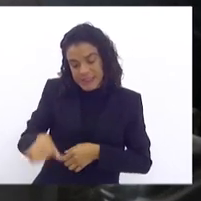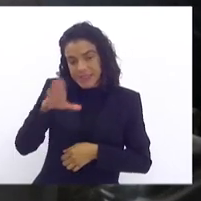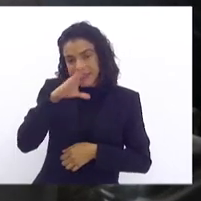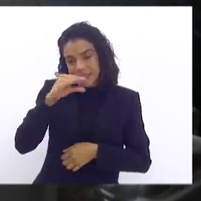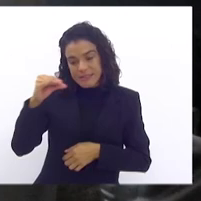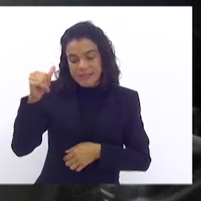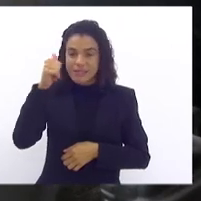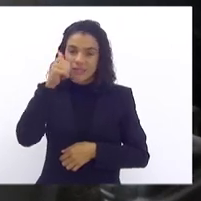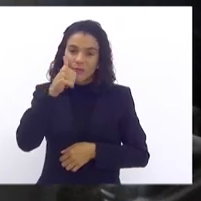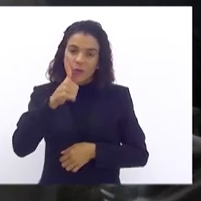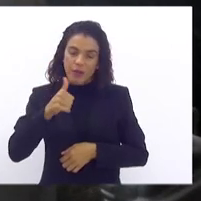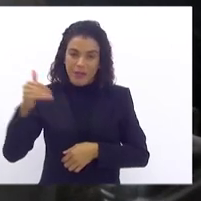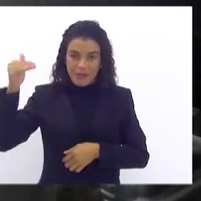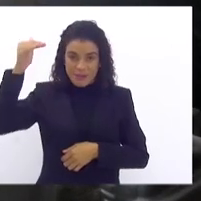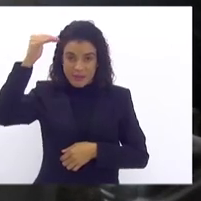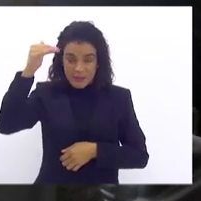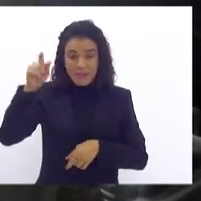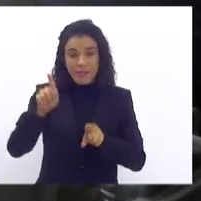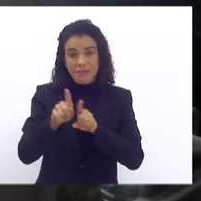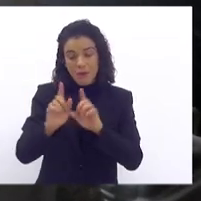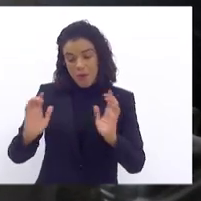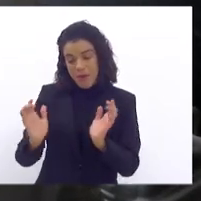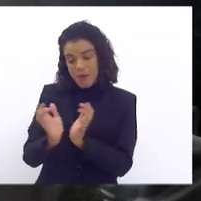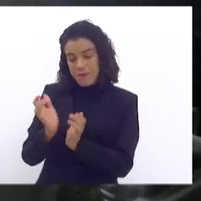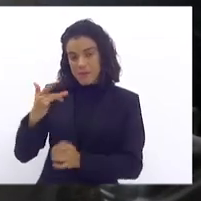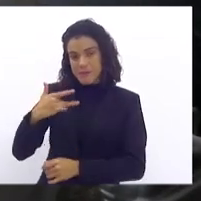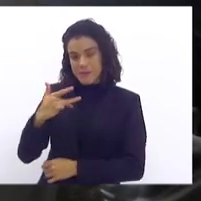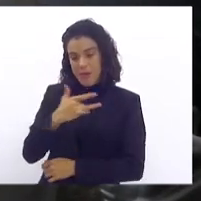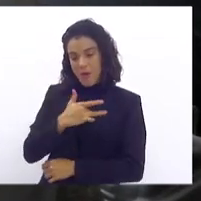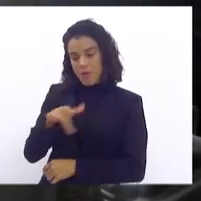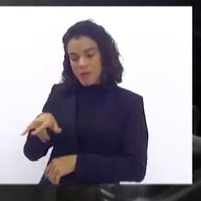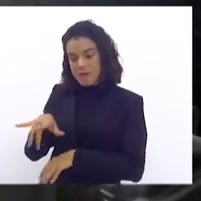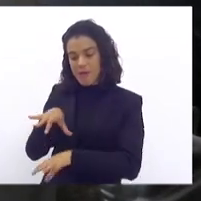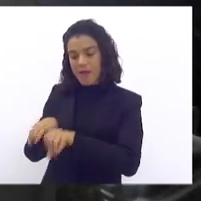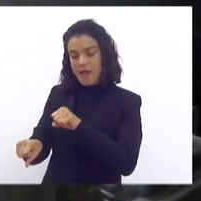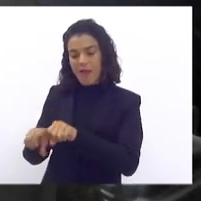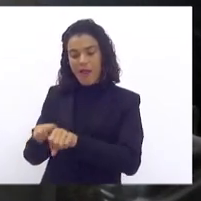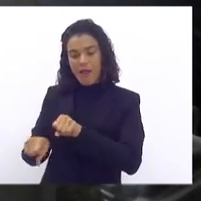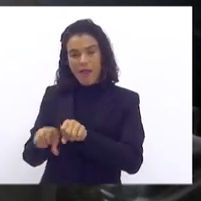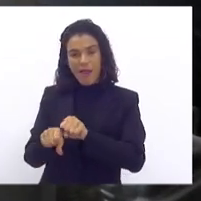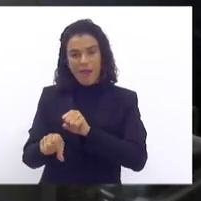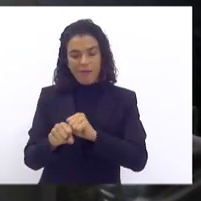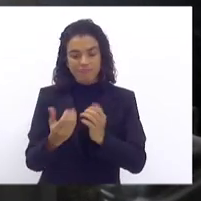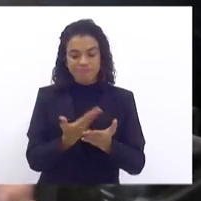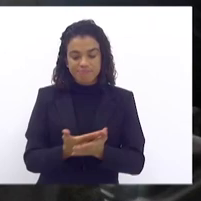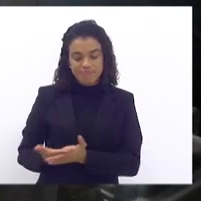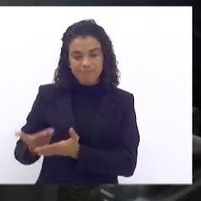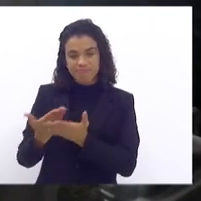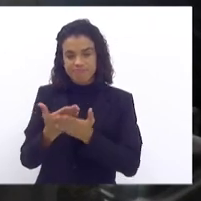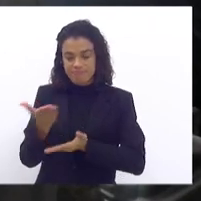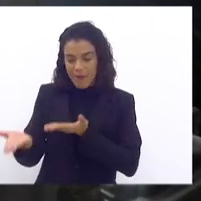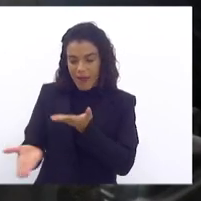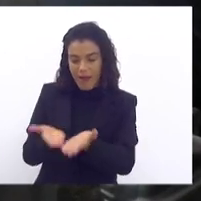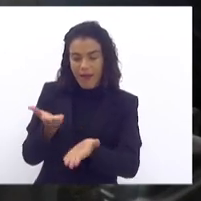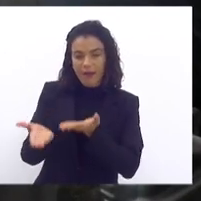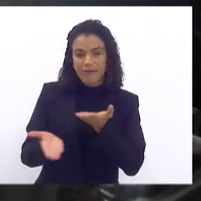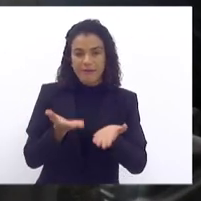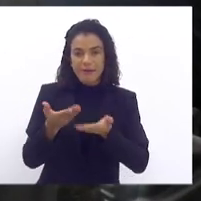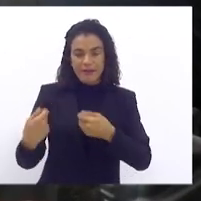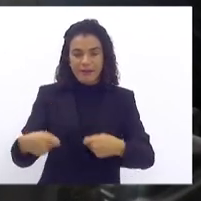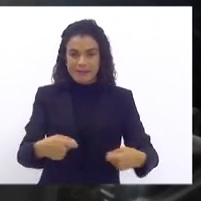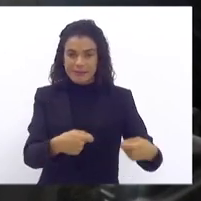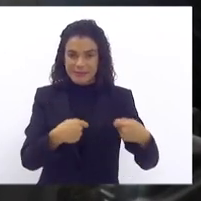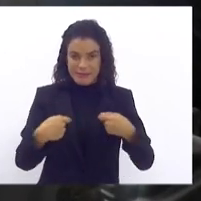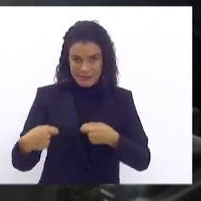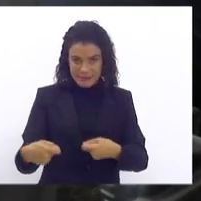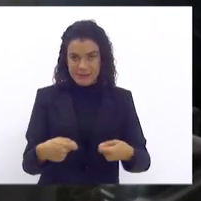e que também possa contar com equipes de saúde devidamente preparadas para atender essa